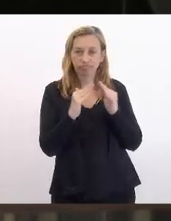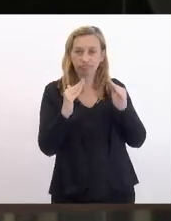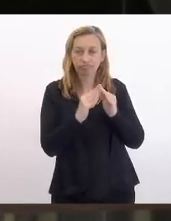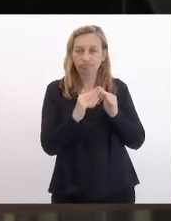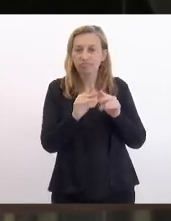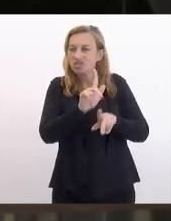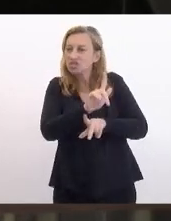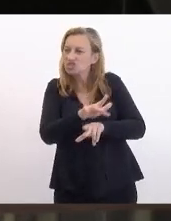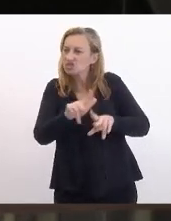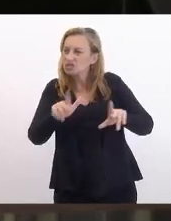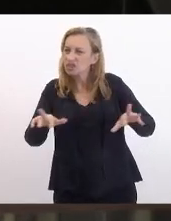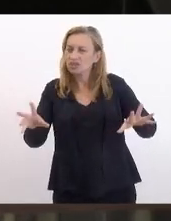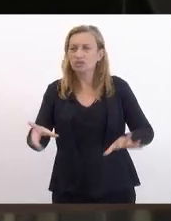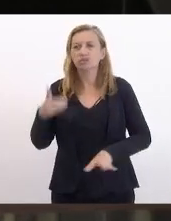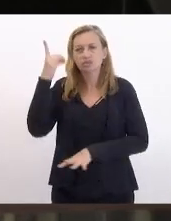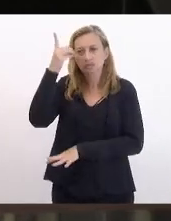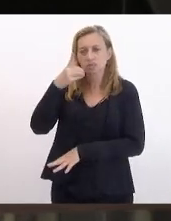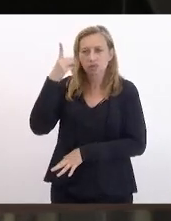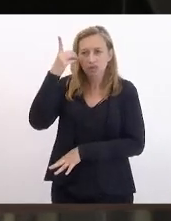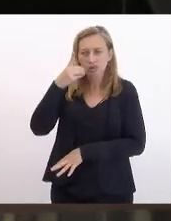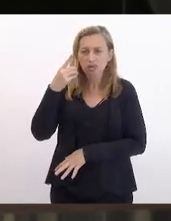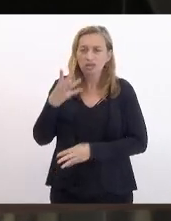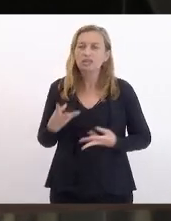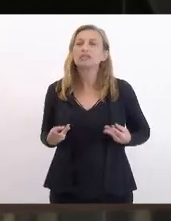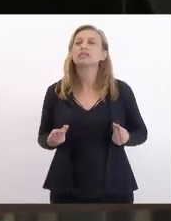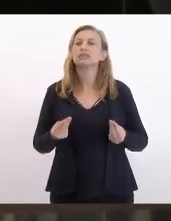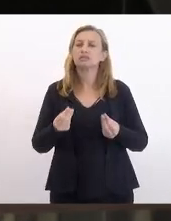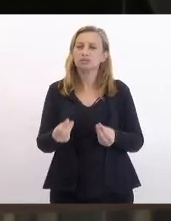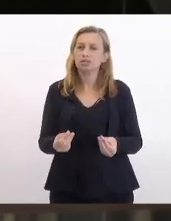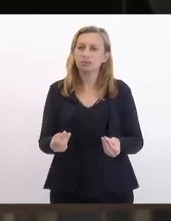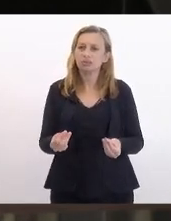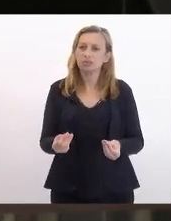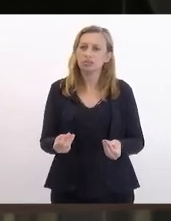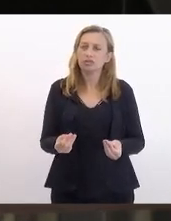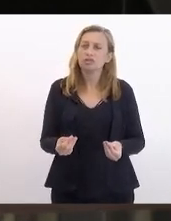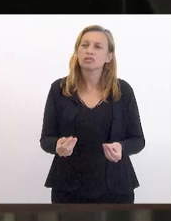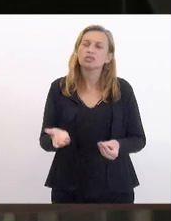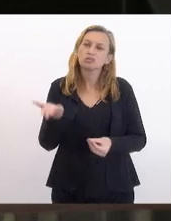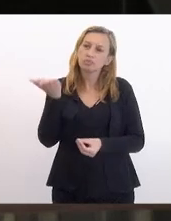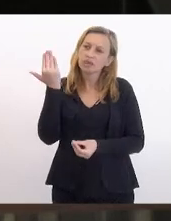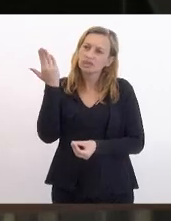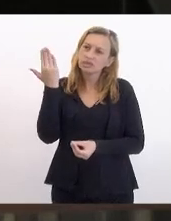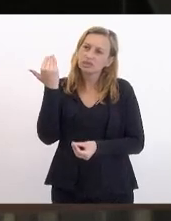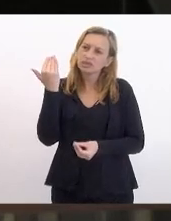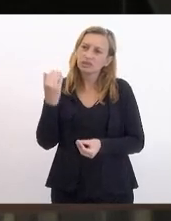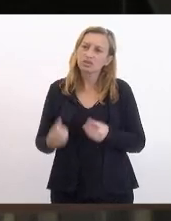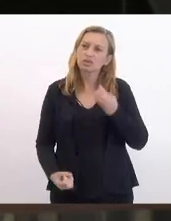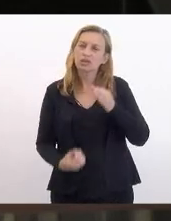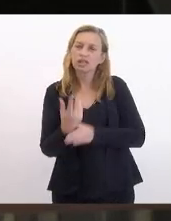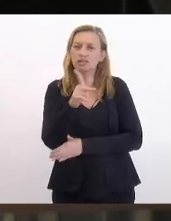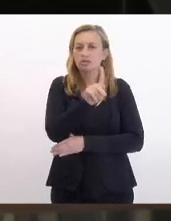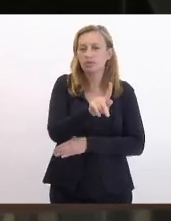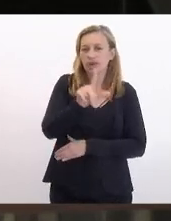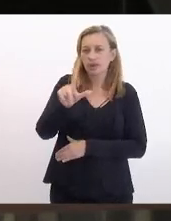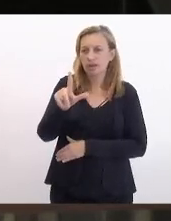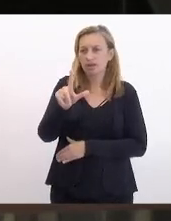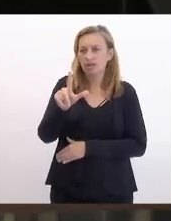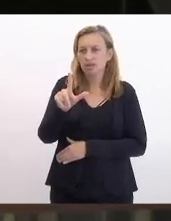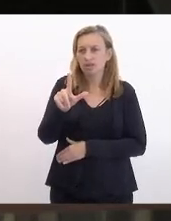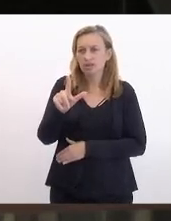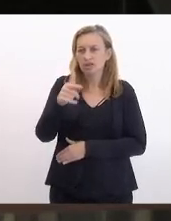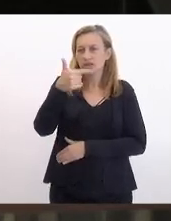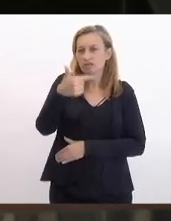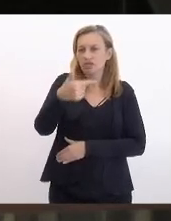por diversos parlamentares que sensibilizaram a época com o surgimento da pele